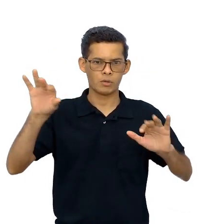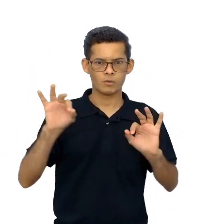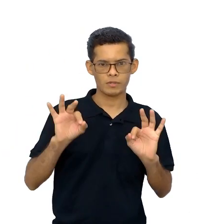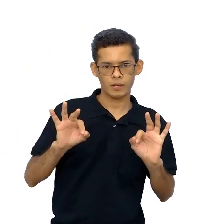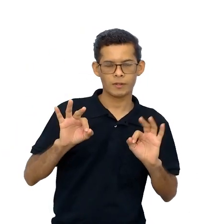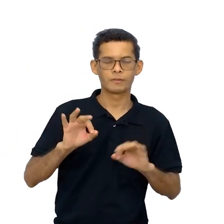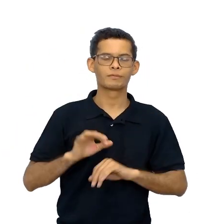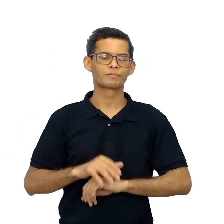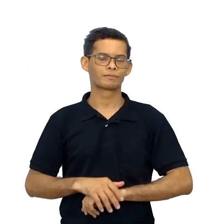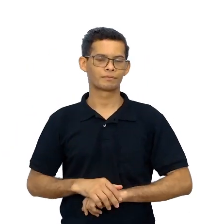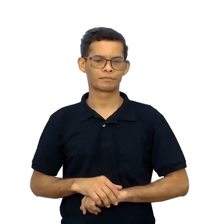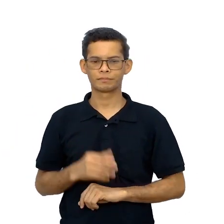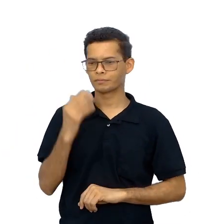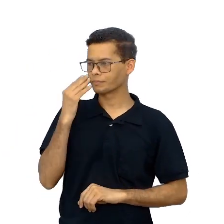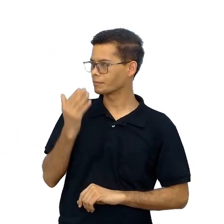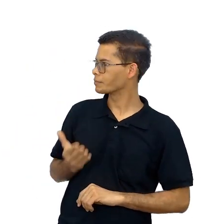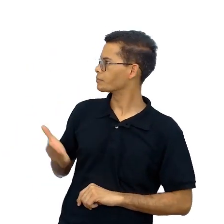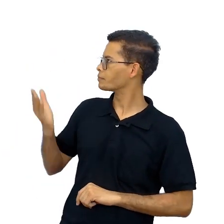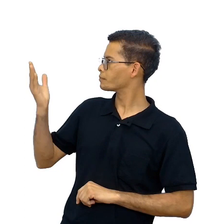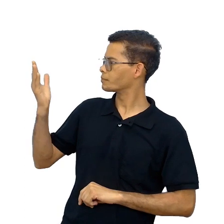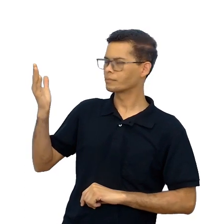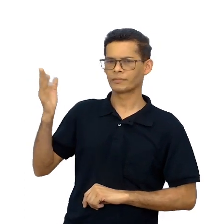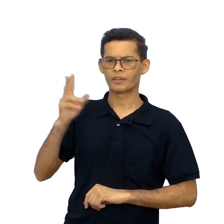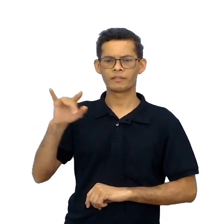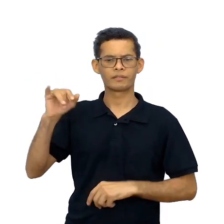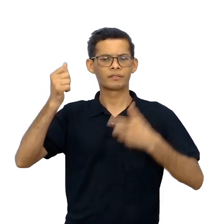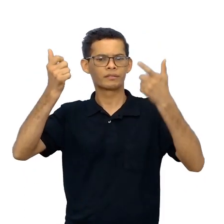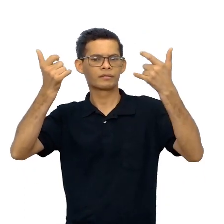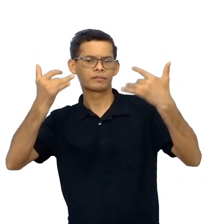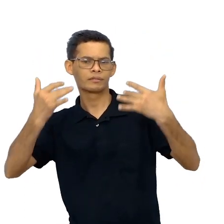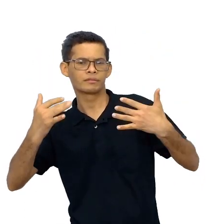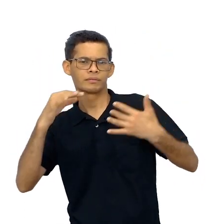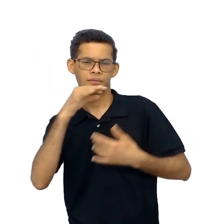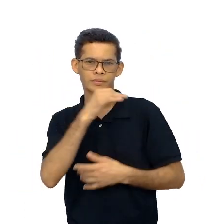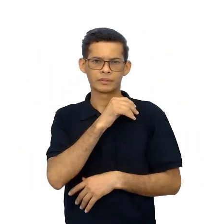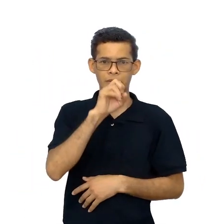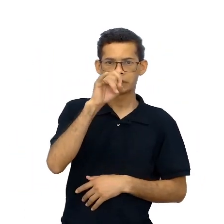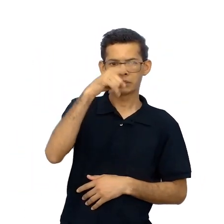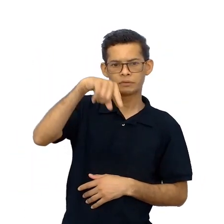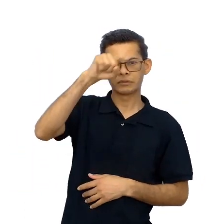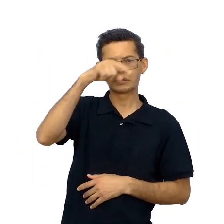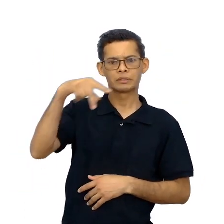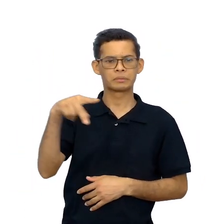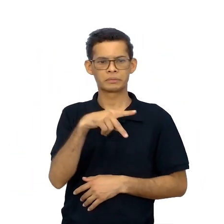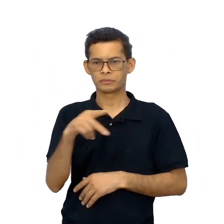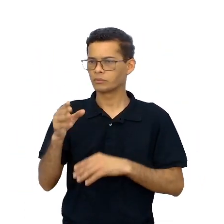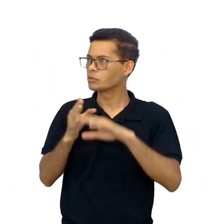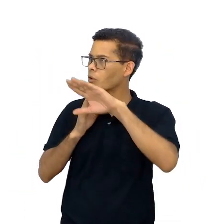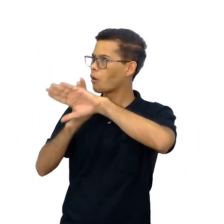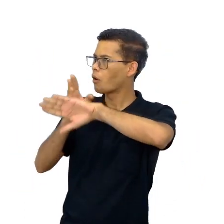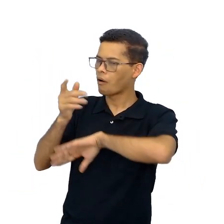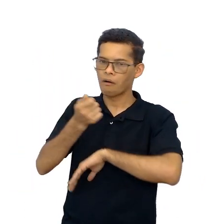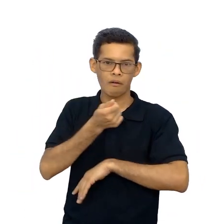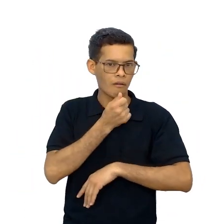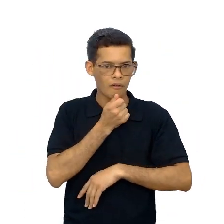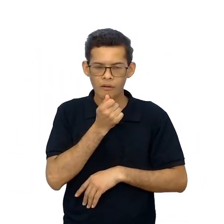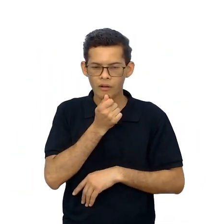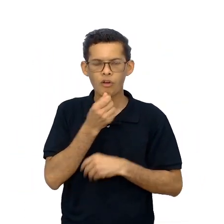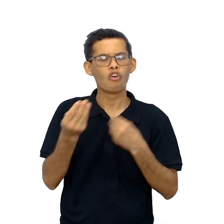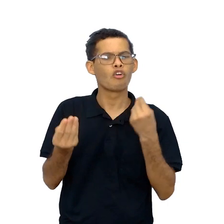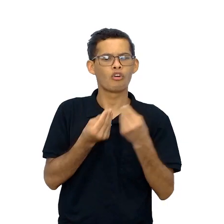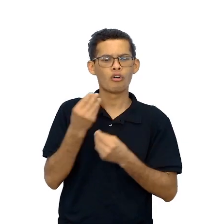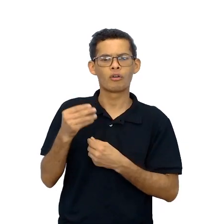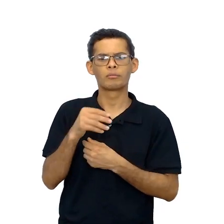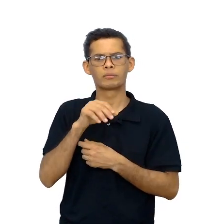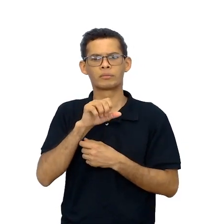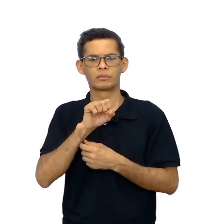certo? Aqui, a gente traz rapidamente, se o professor ainda não acessou, esse é o ambiente, eu entro pela série,